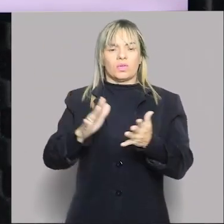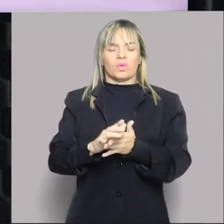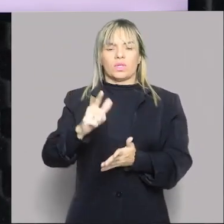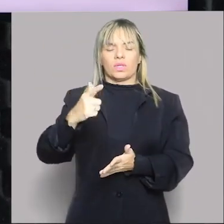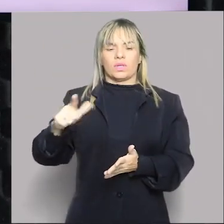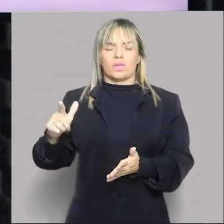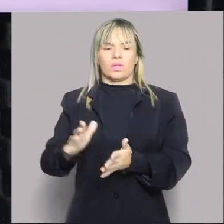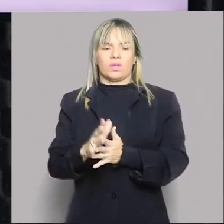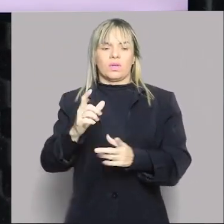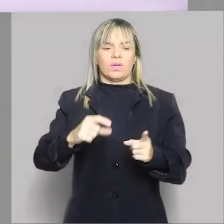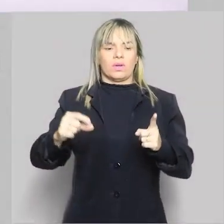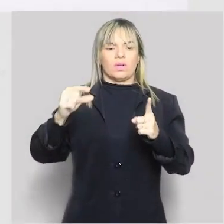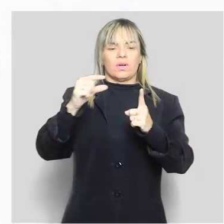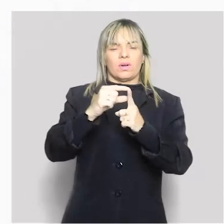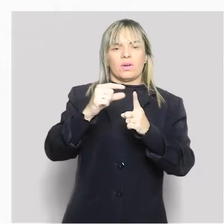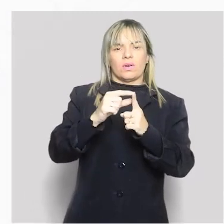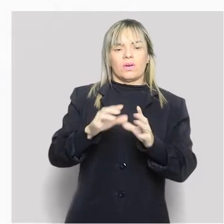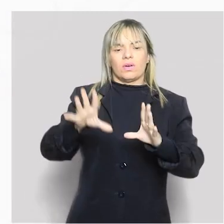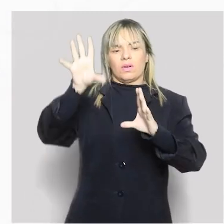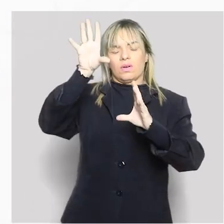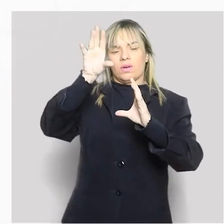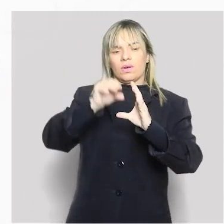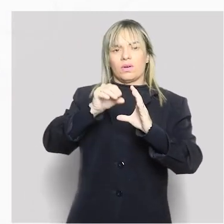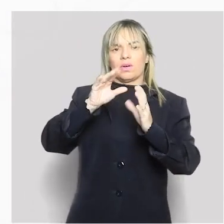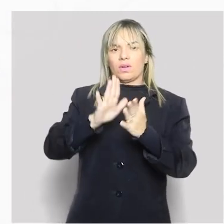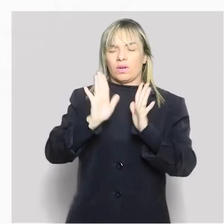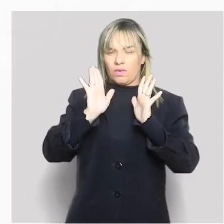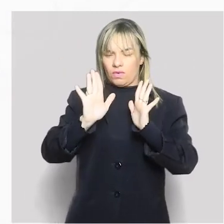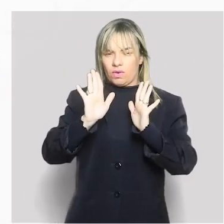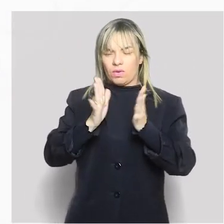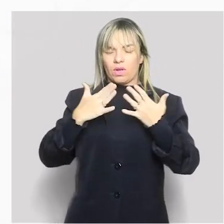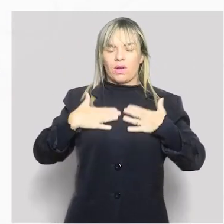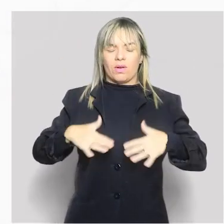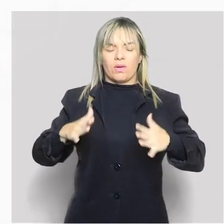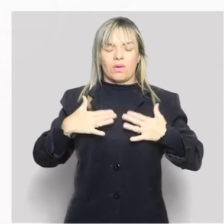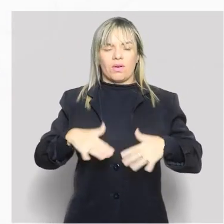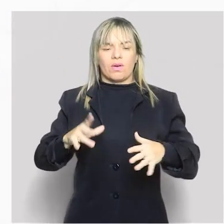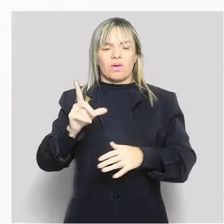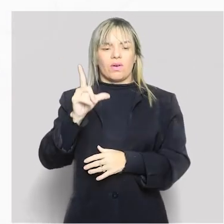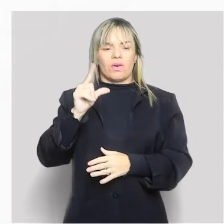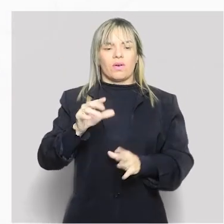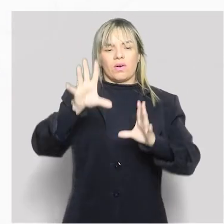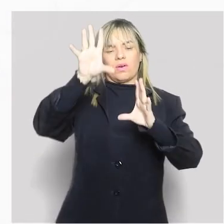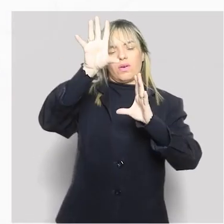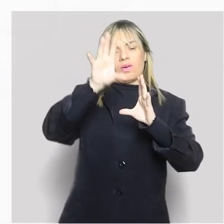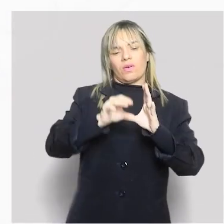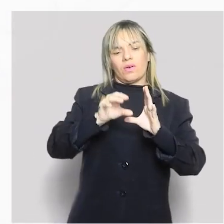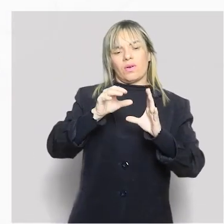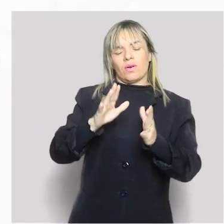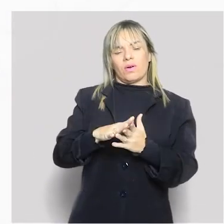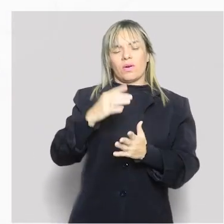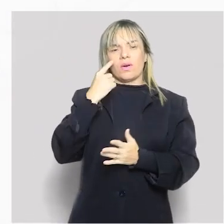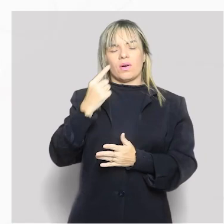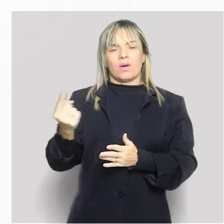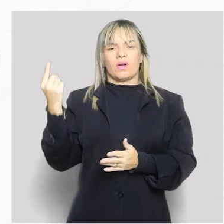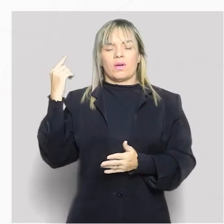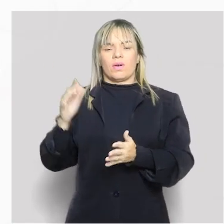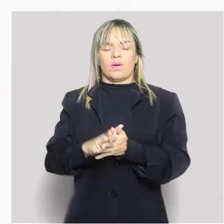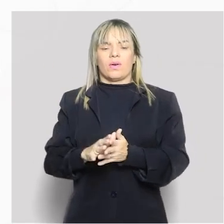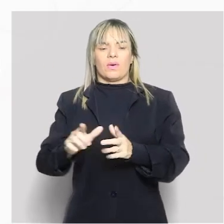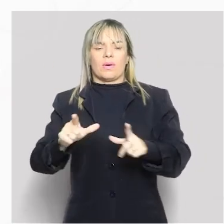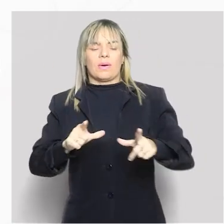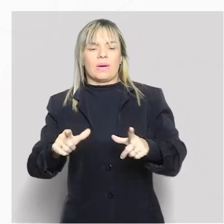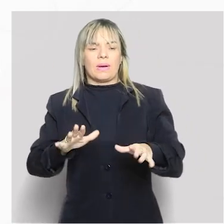uma palavra em si. Fotografia, estamos terminando, faltam poucas, né? A fotografia, ela